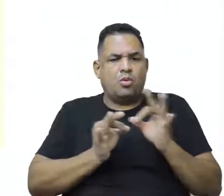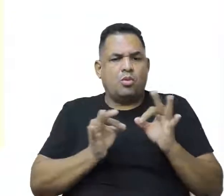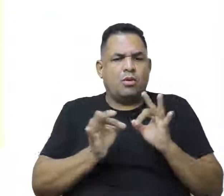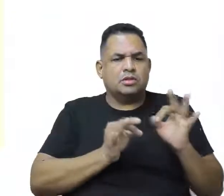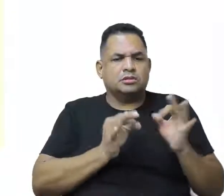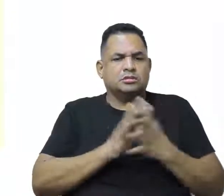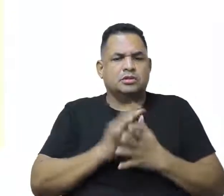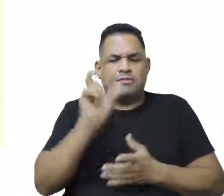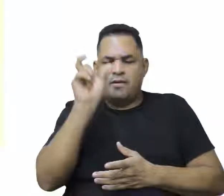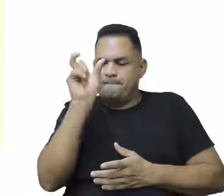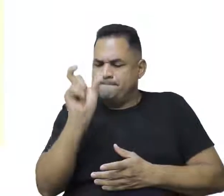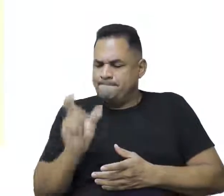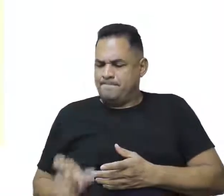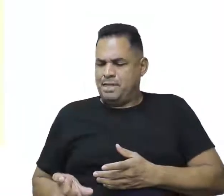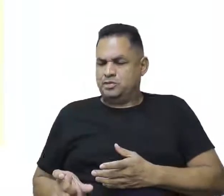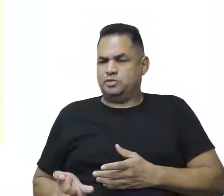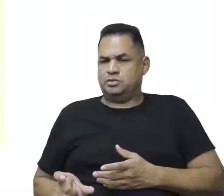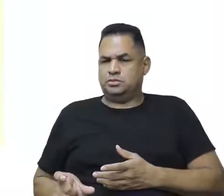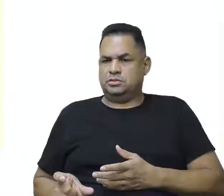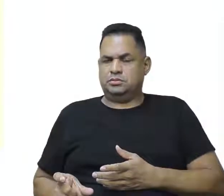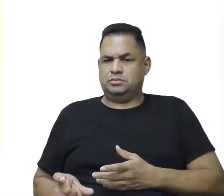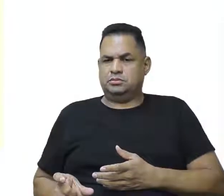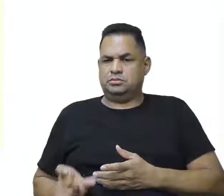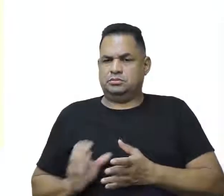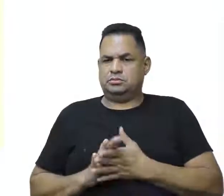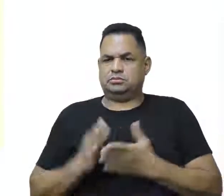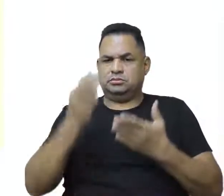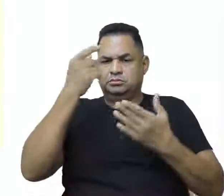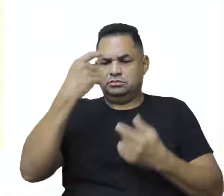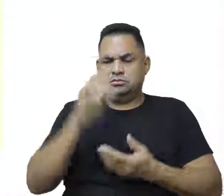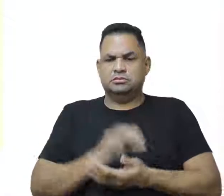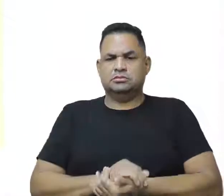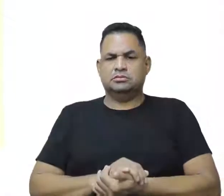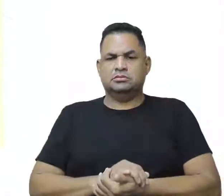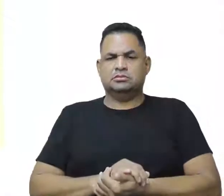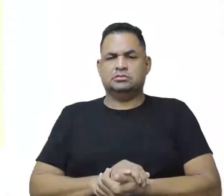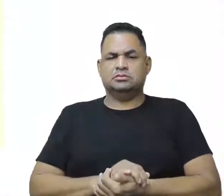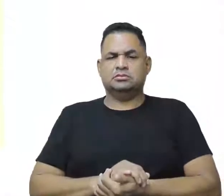personalidade deles. Por exemplo, quando um indivíduo recebe